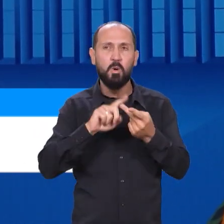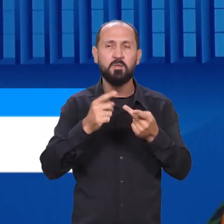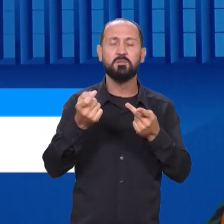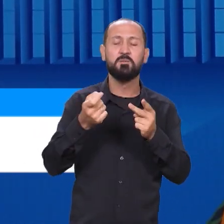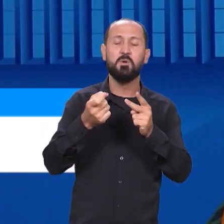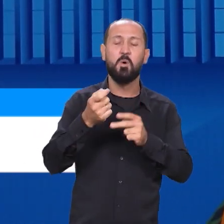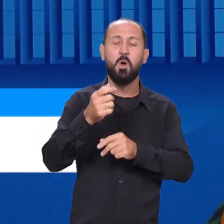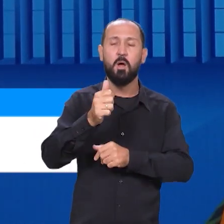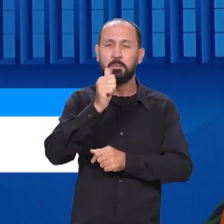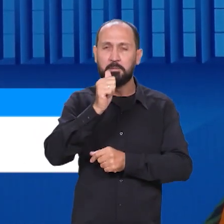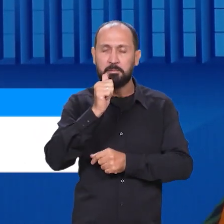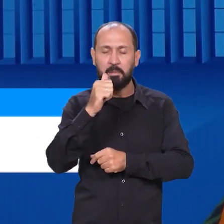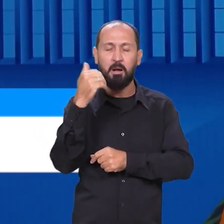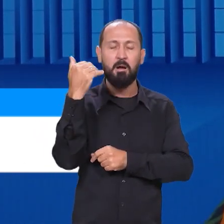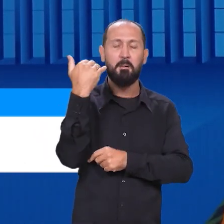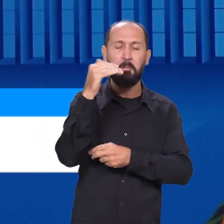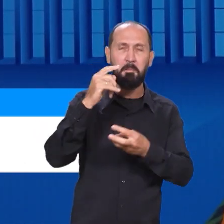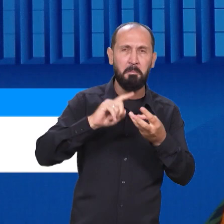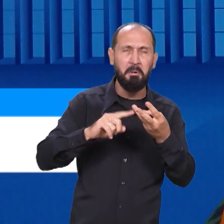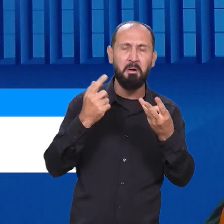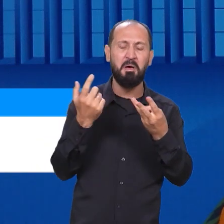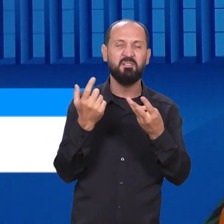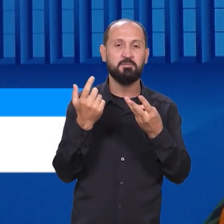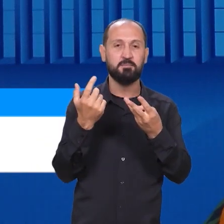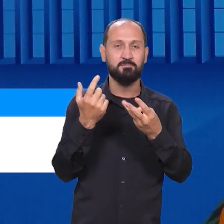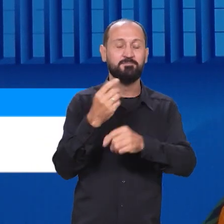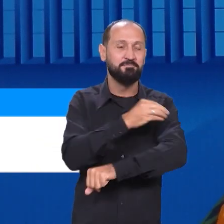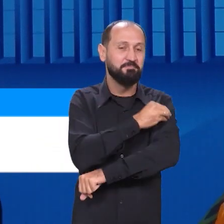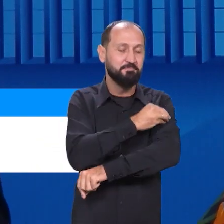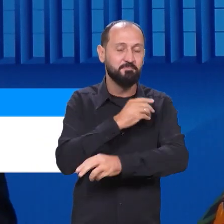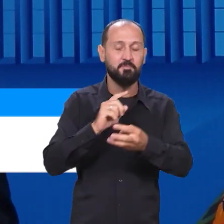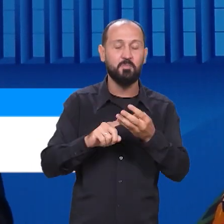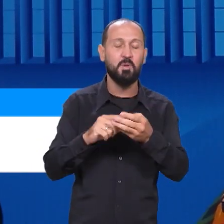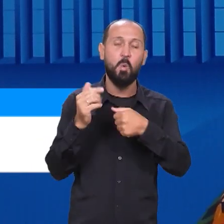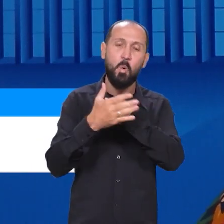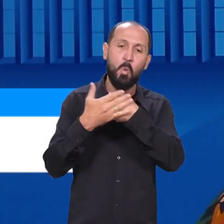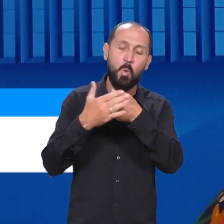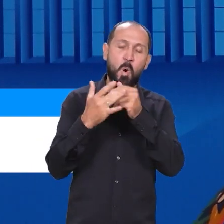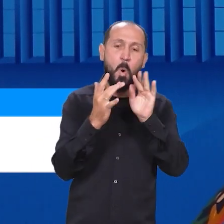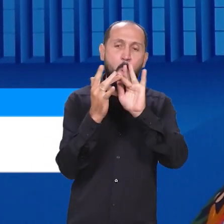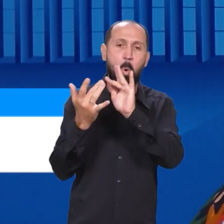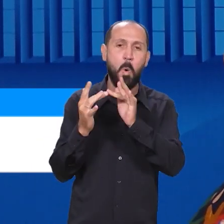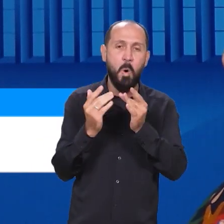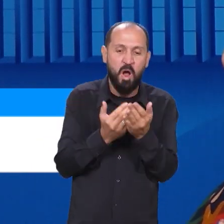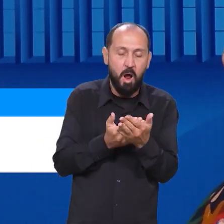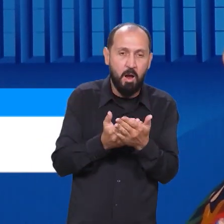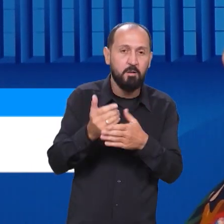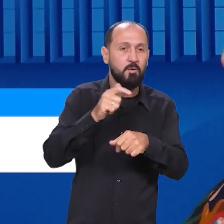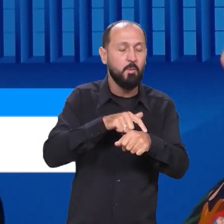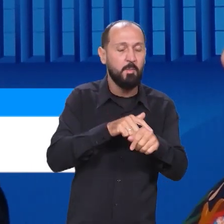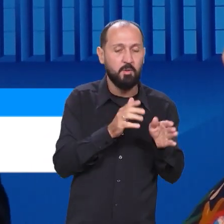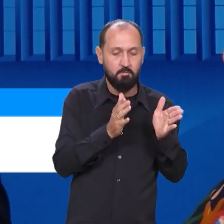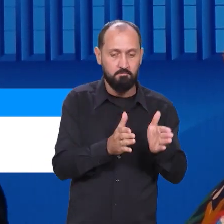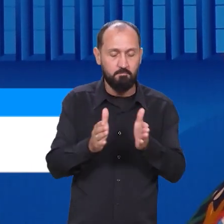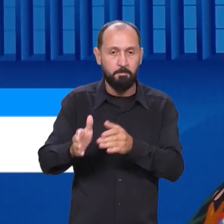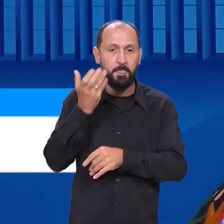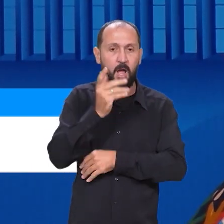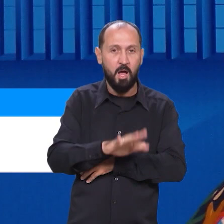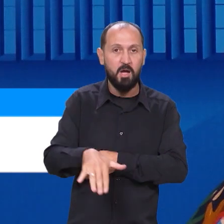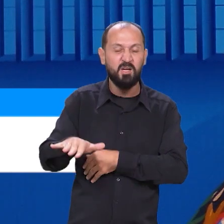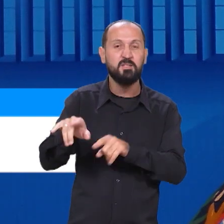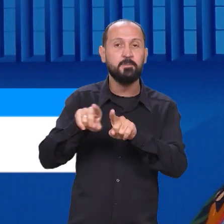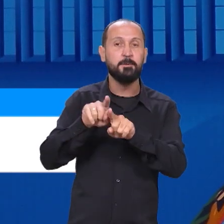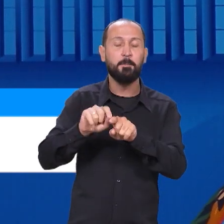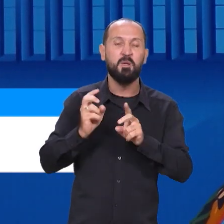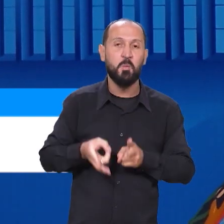o tabagismo, o alcoolismo, a dependência química. Então, o afeto, nas fases